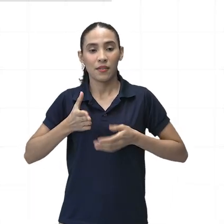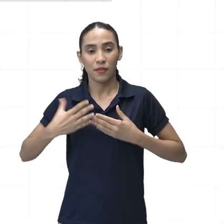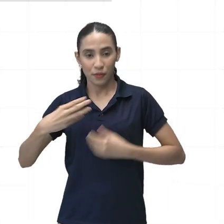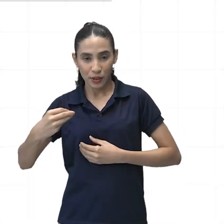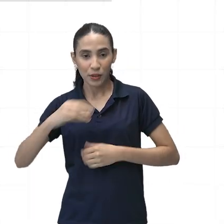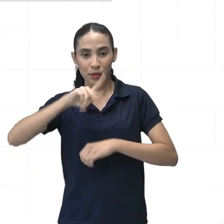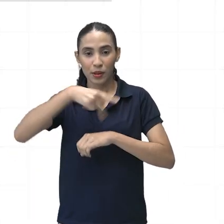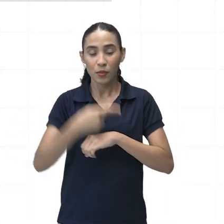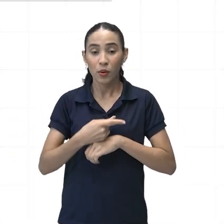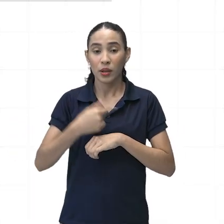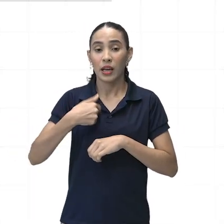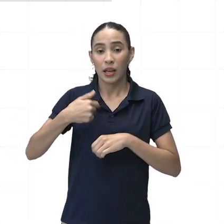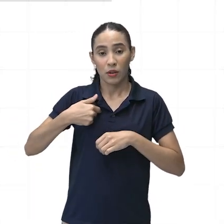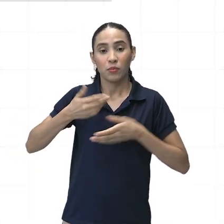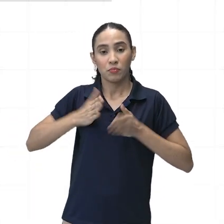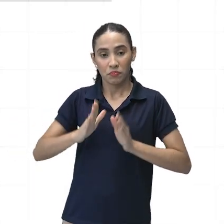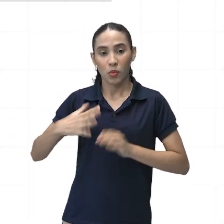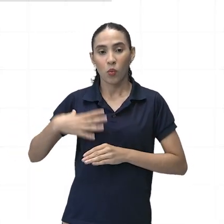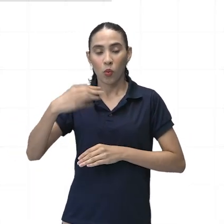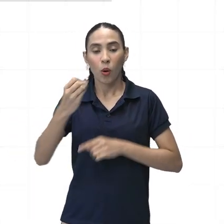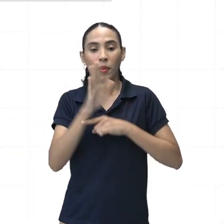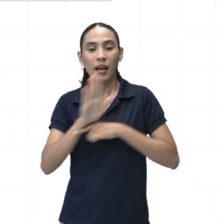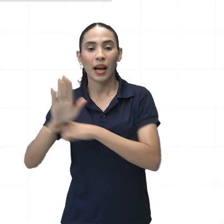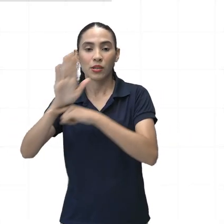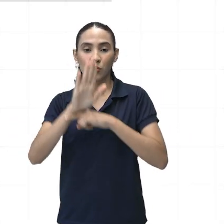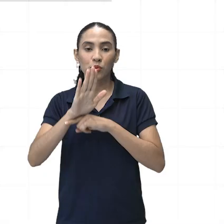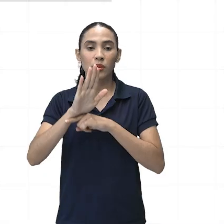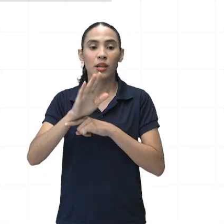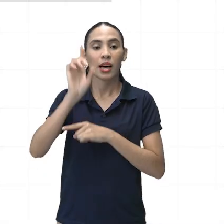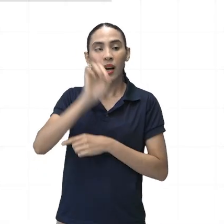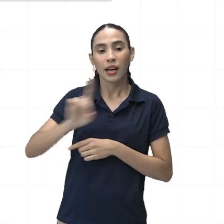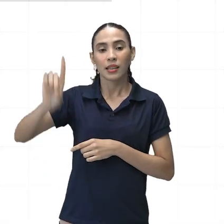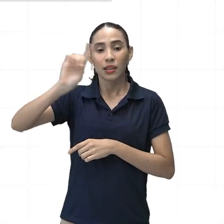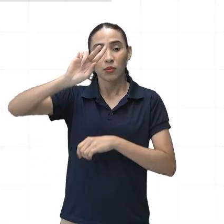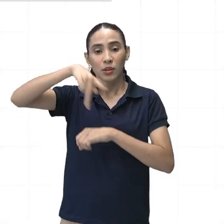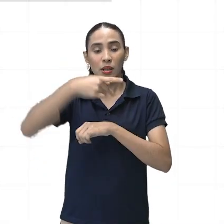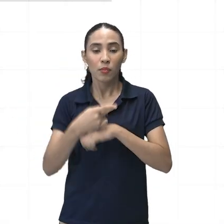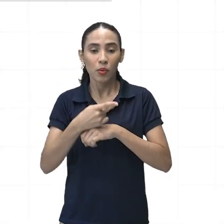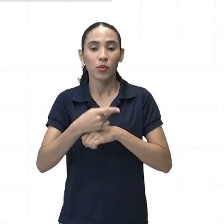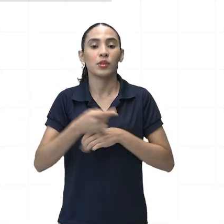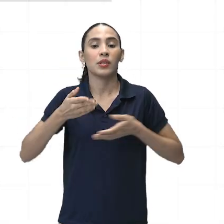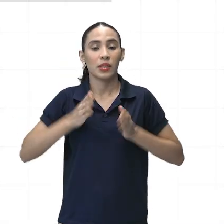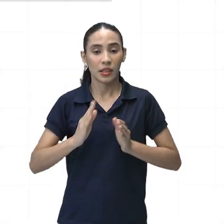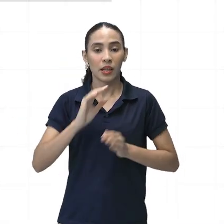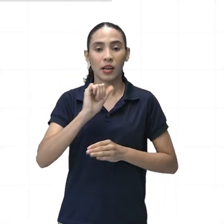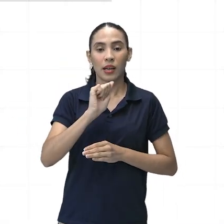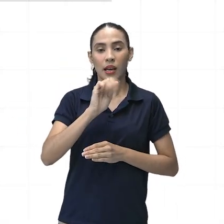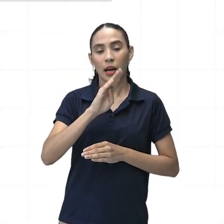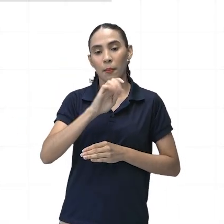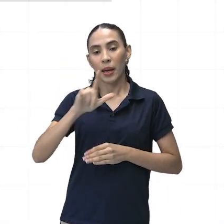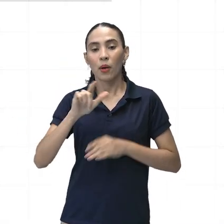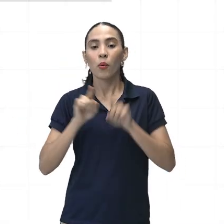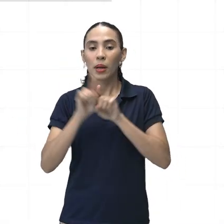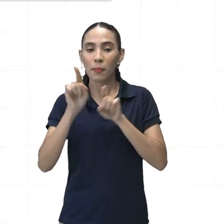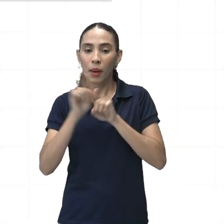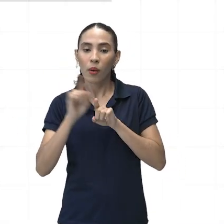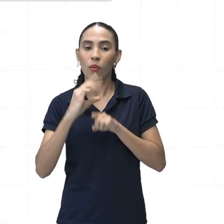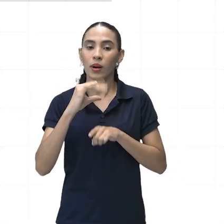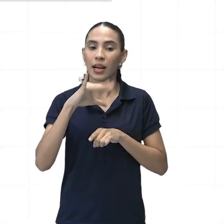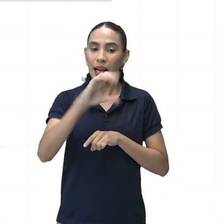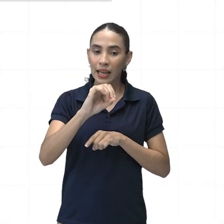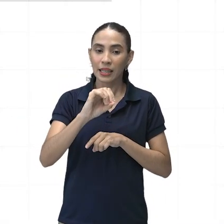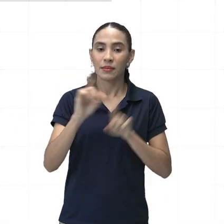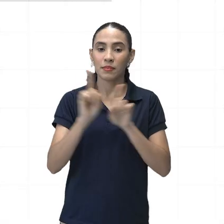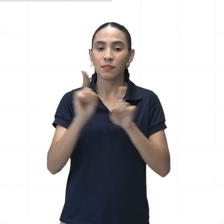disse: gerei um homem com a ajuda do Senhor. E deu em seguida à luz a Abel, irmão de Caim. Abel